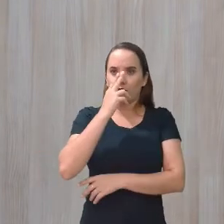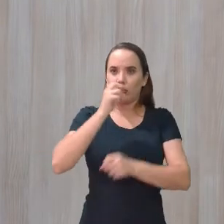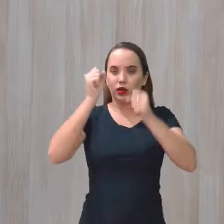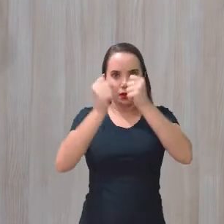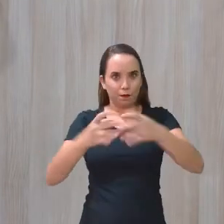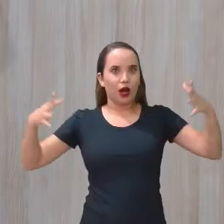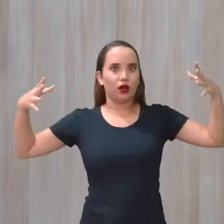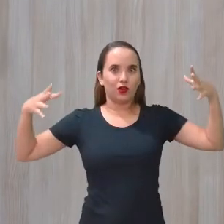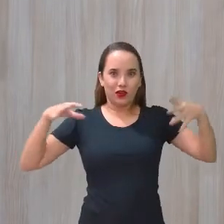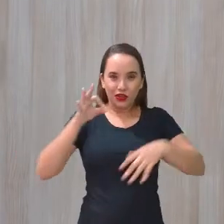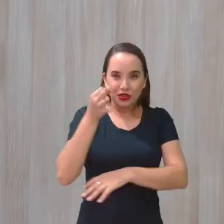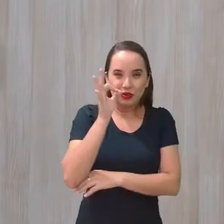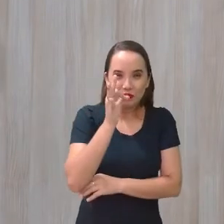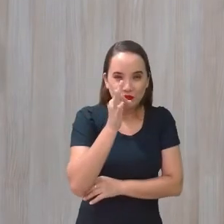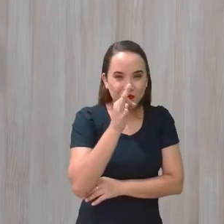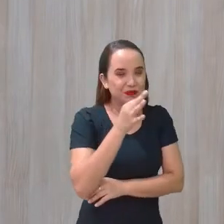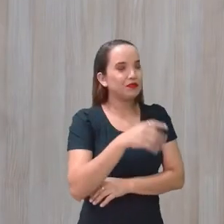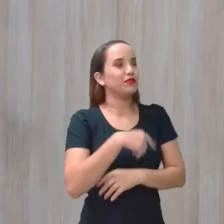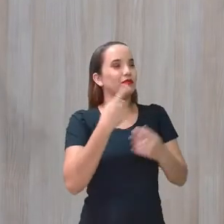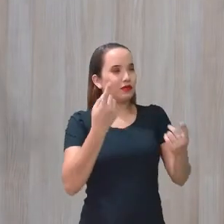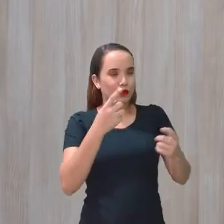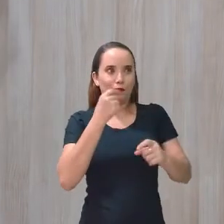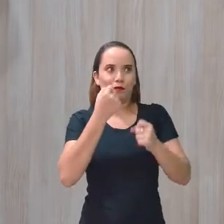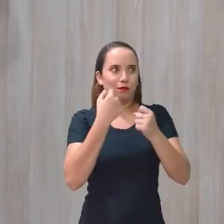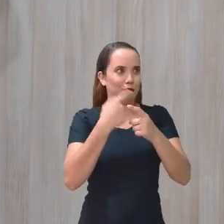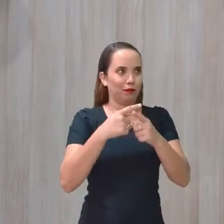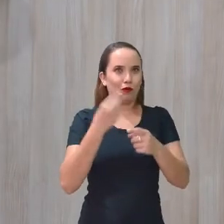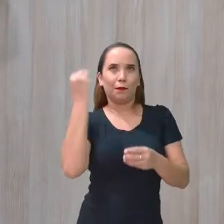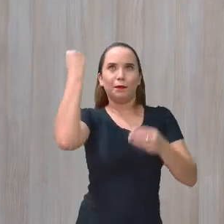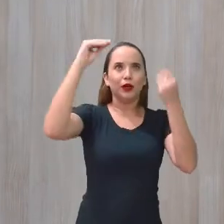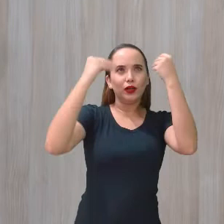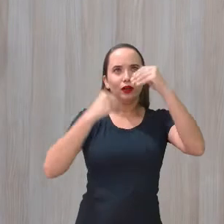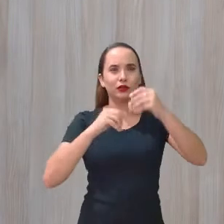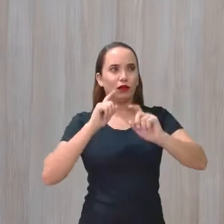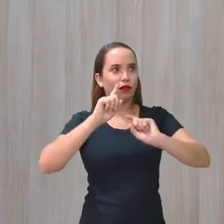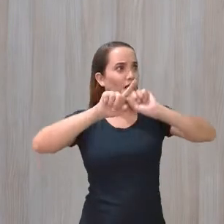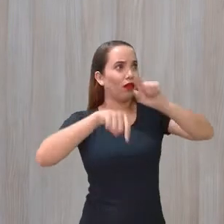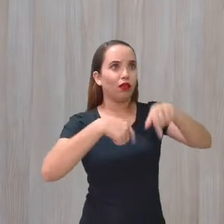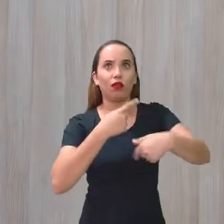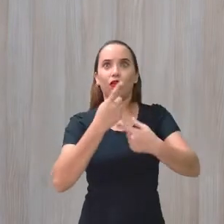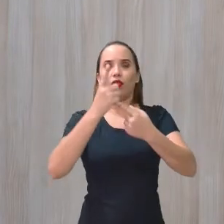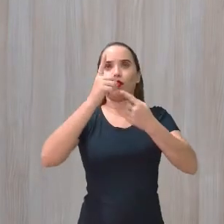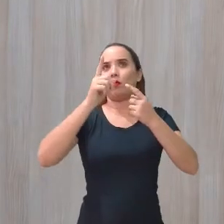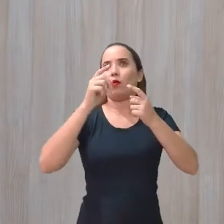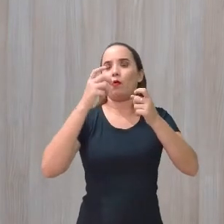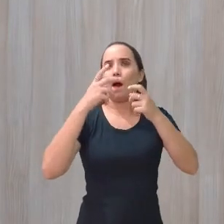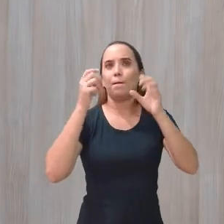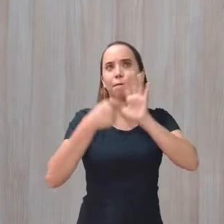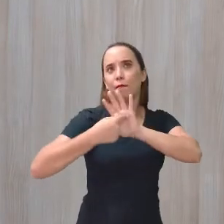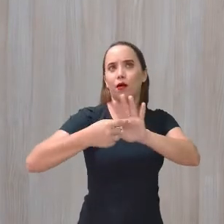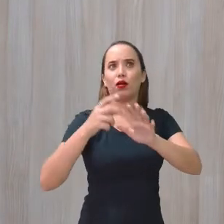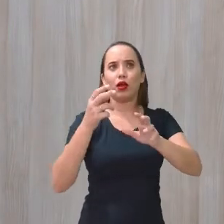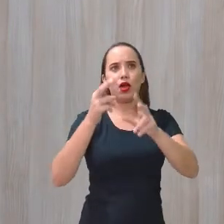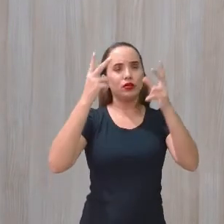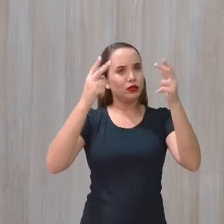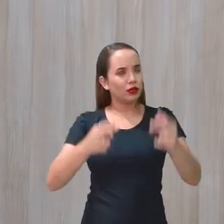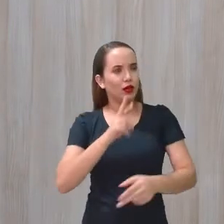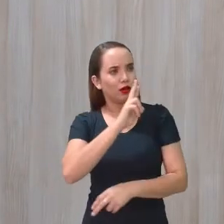no quadro lá e de uma hora para outra aparecia o resultado de X, de Y, de C, e a gente vai fazer aqui nas nossas